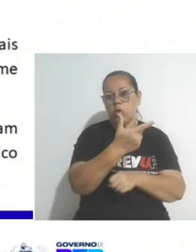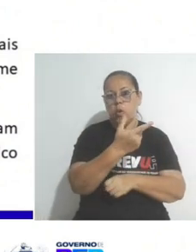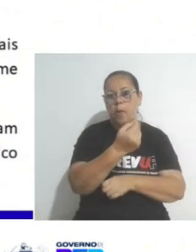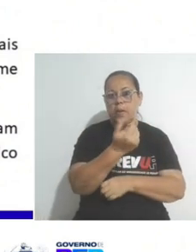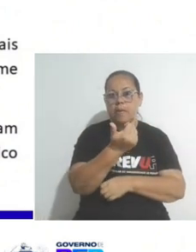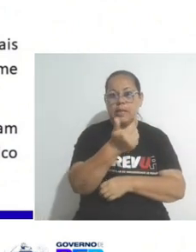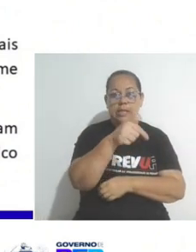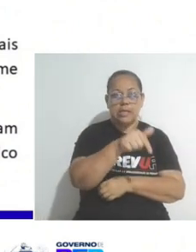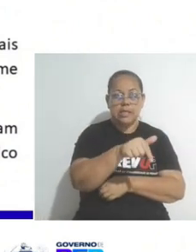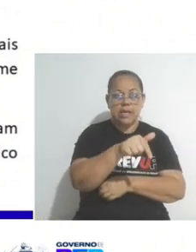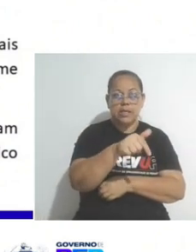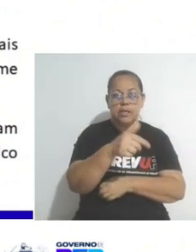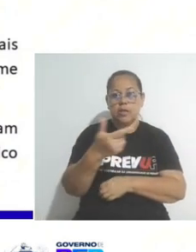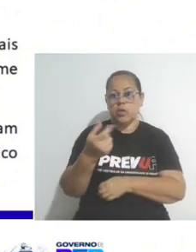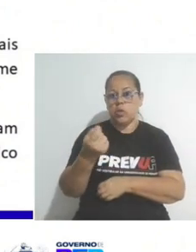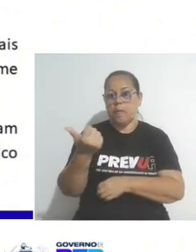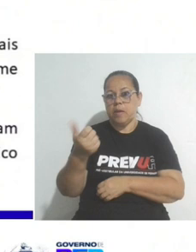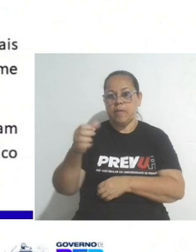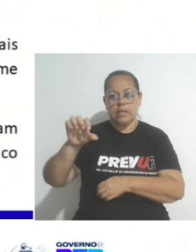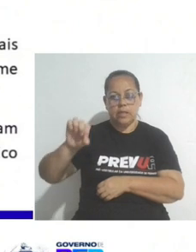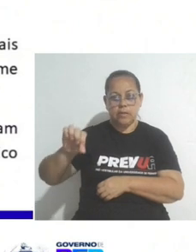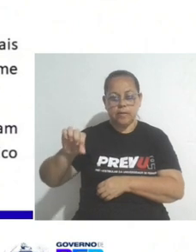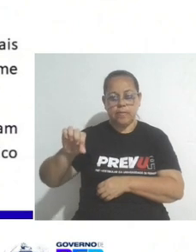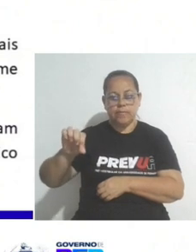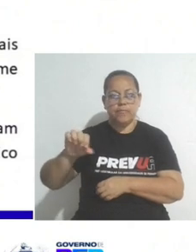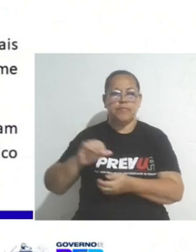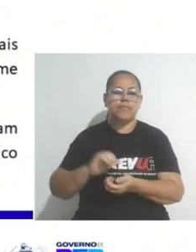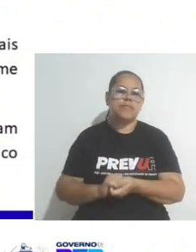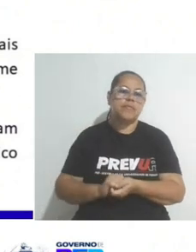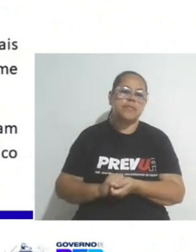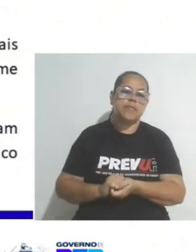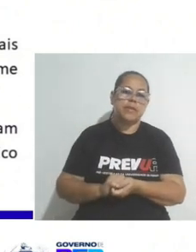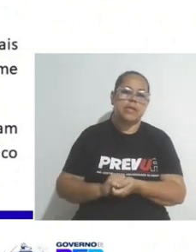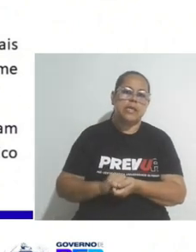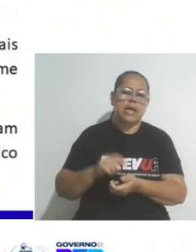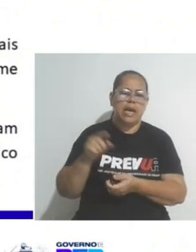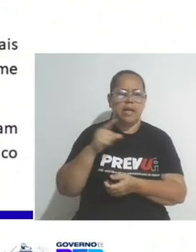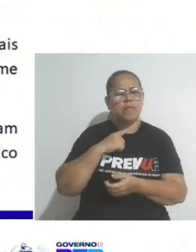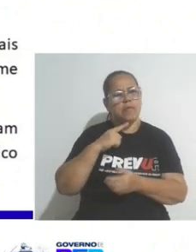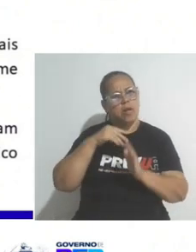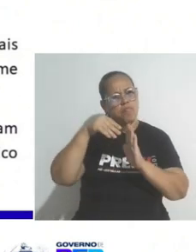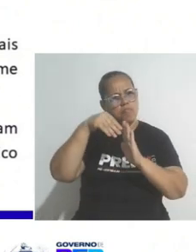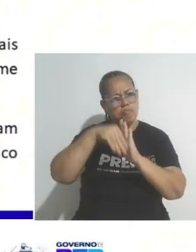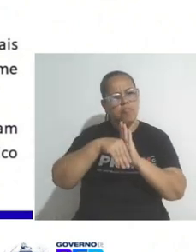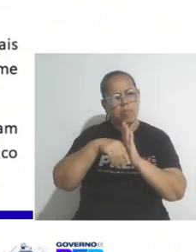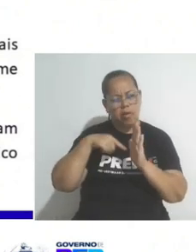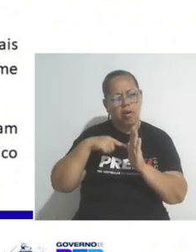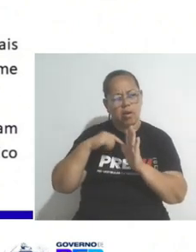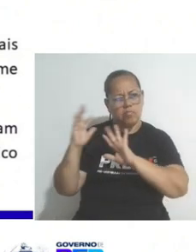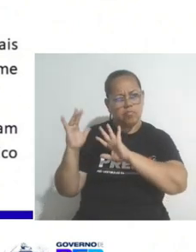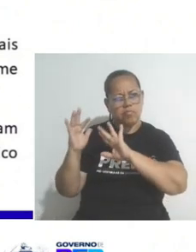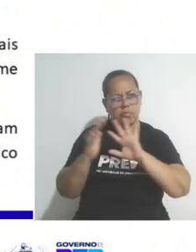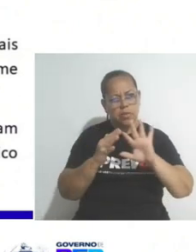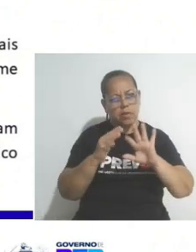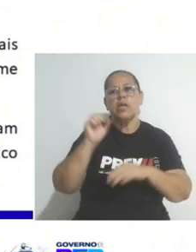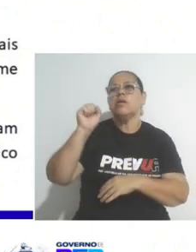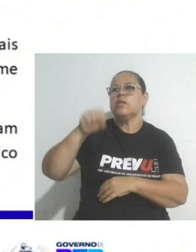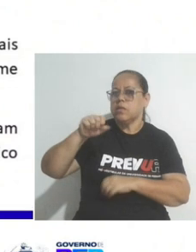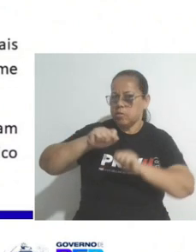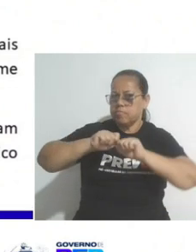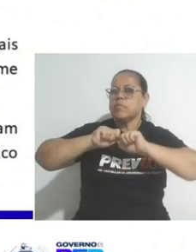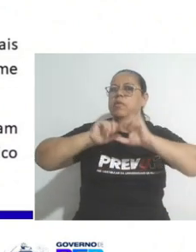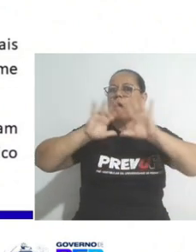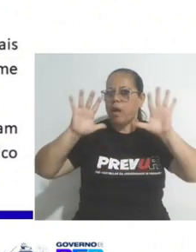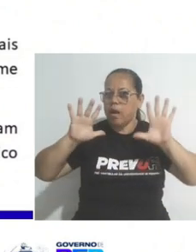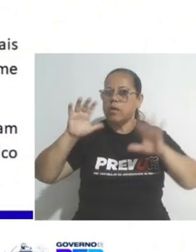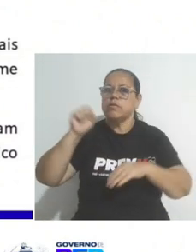é preciso voltar ao grato entre 2017 e 2019 há uma queda de imigrantes a está claro